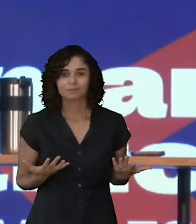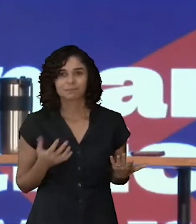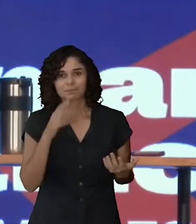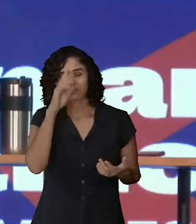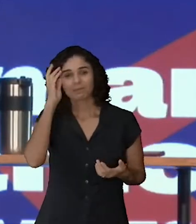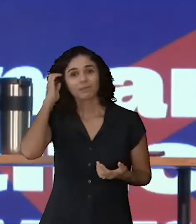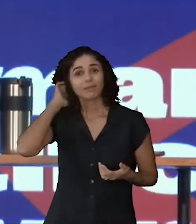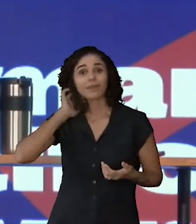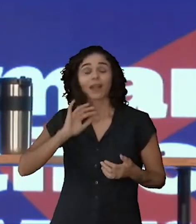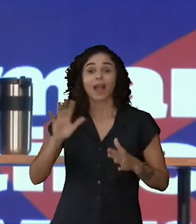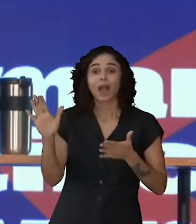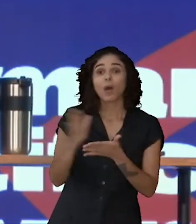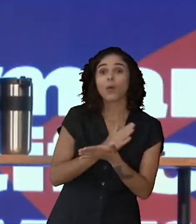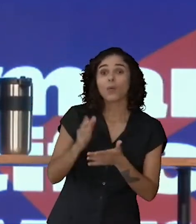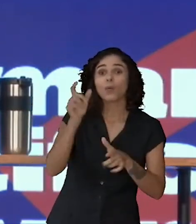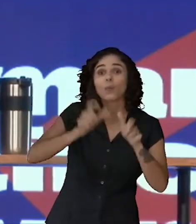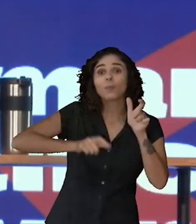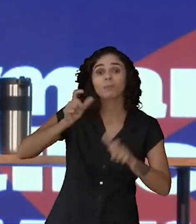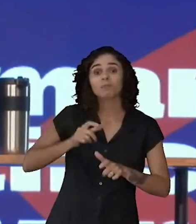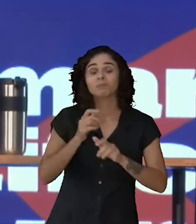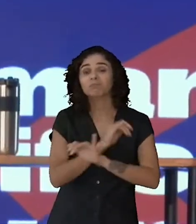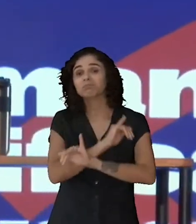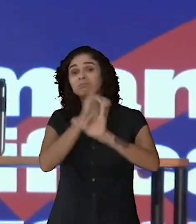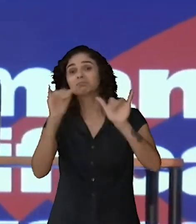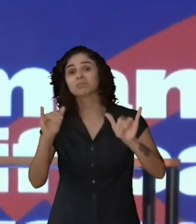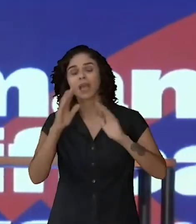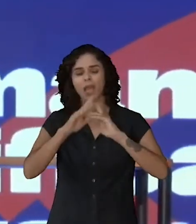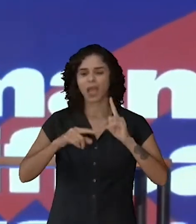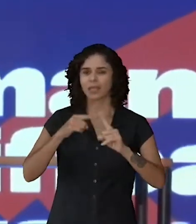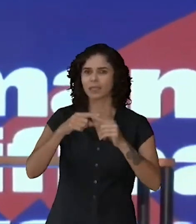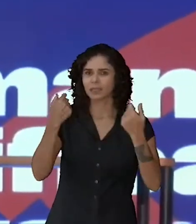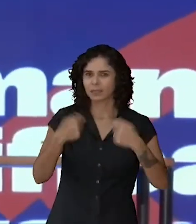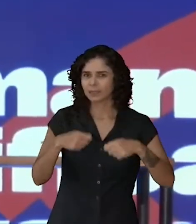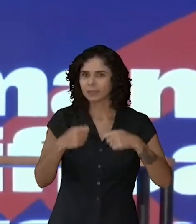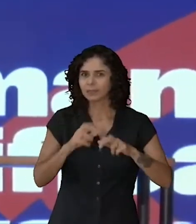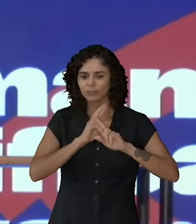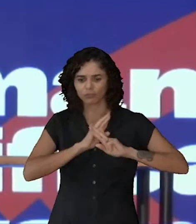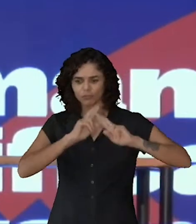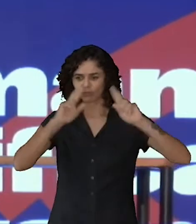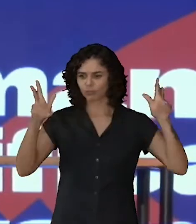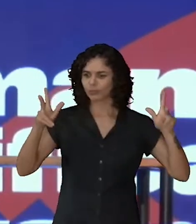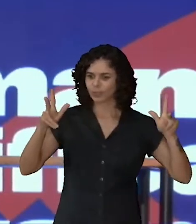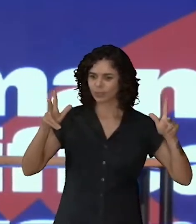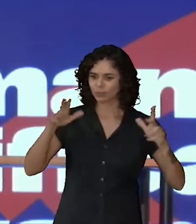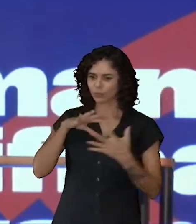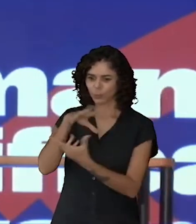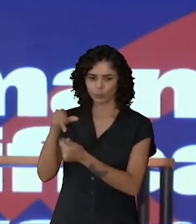E daí algumas pessoas dizem, não, a igreja ela tem que ser diferente do mundo.